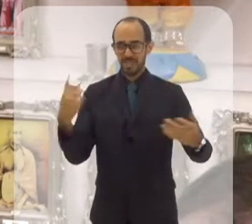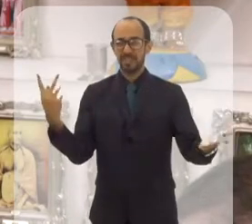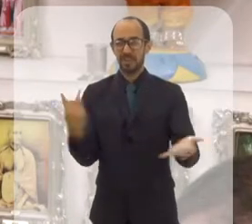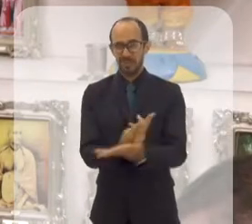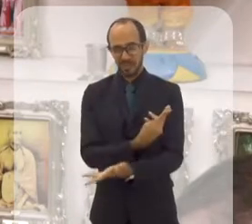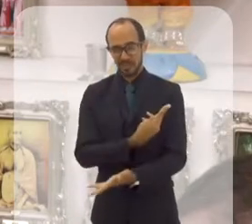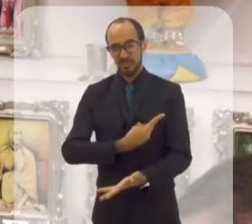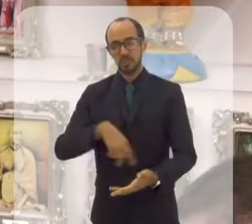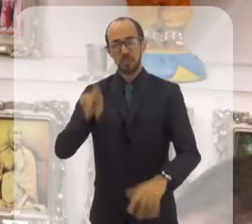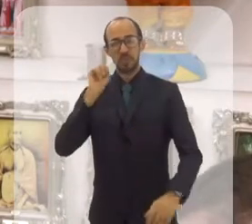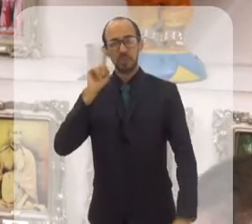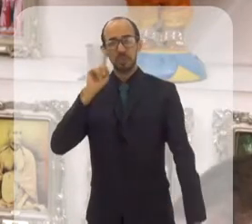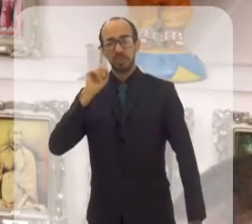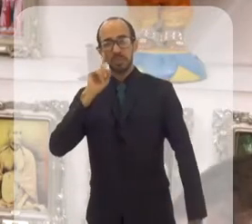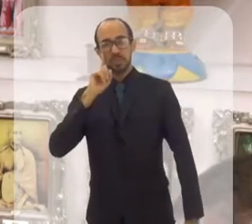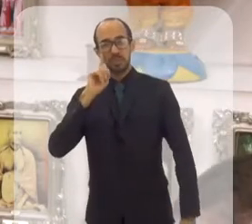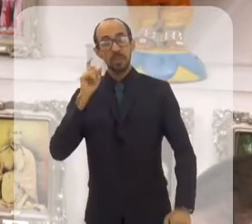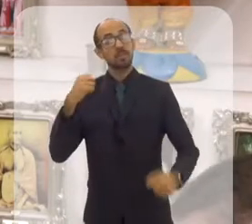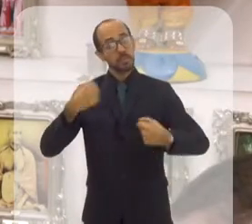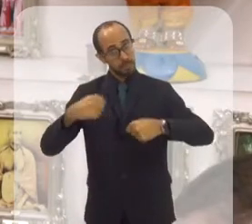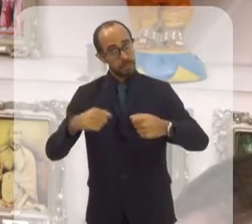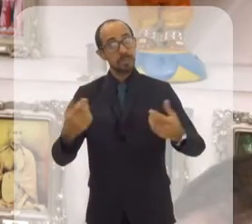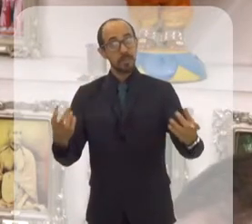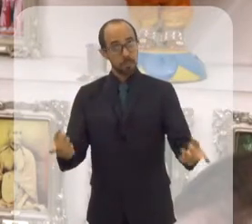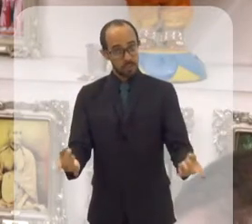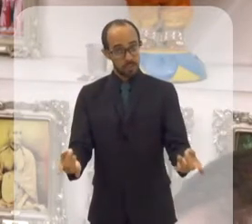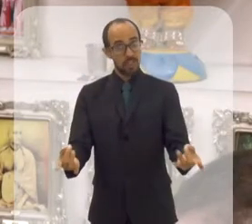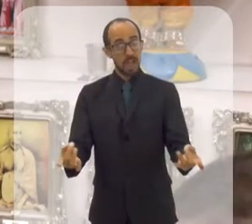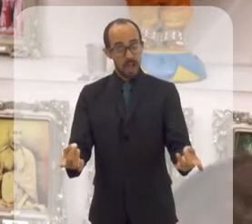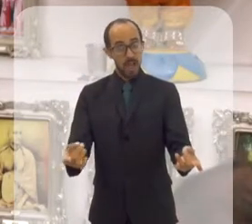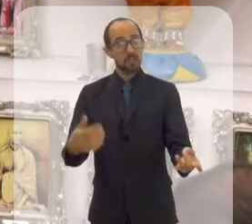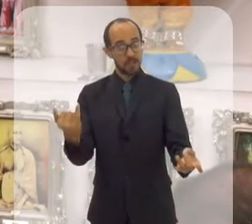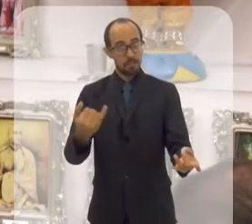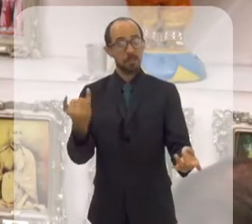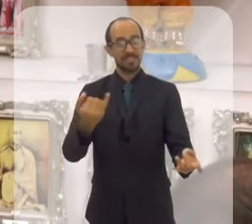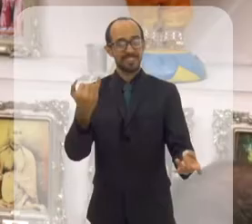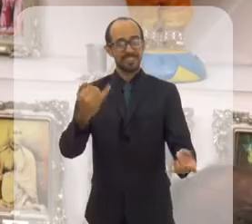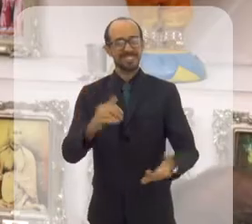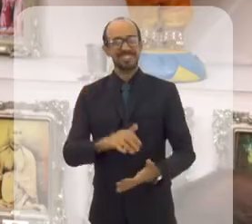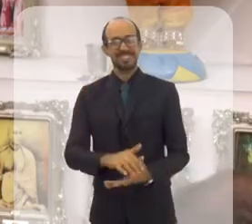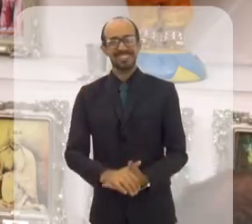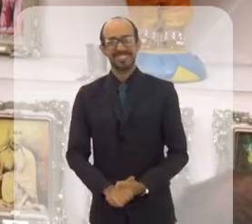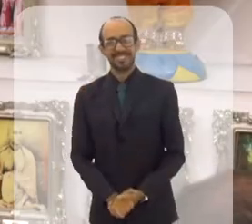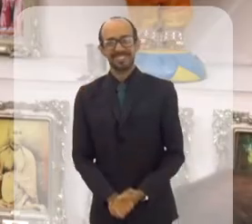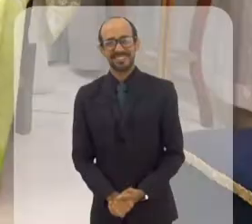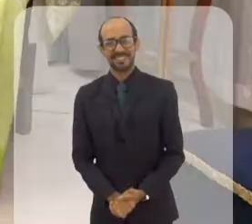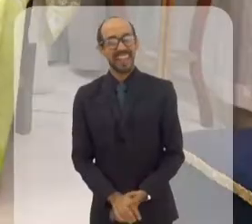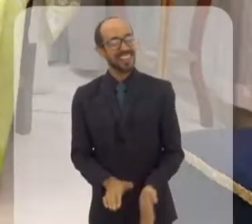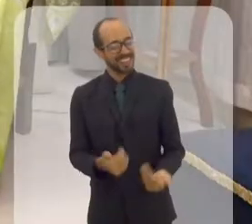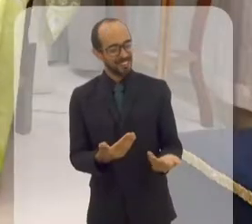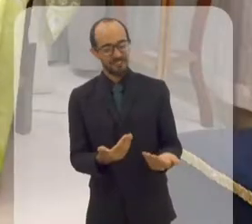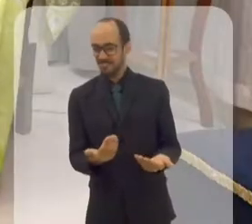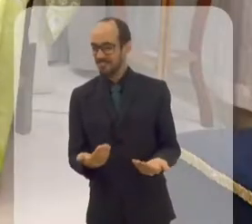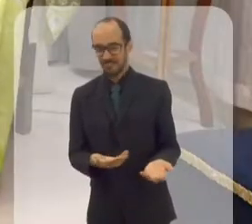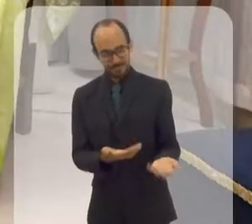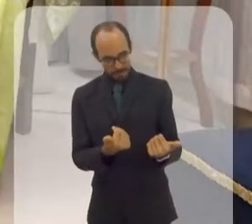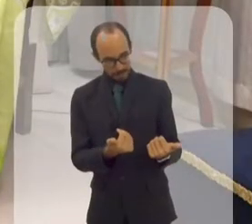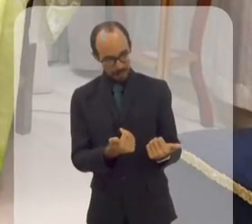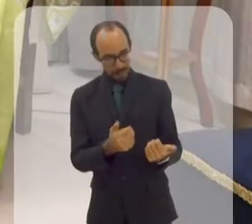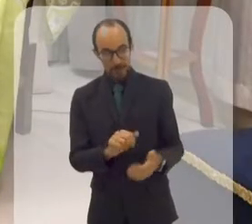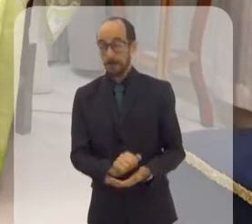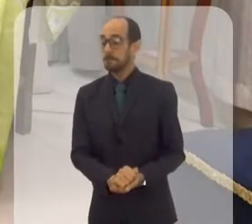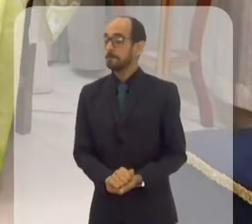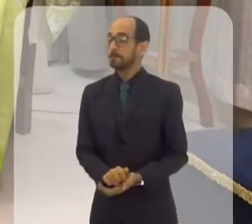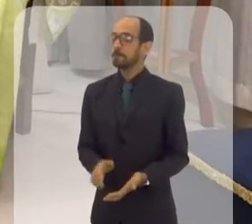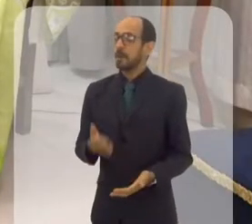muito grande. Tem muita gente precisando meditar antes de tomar algumas atitudes. Então, vamos lá.